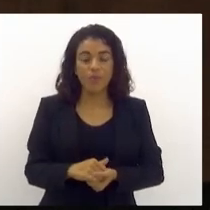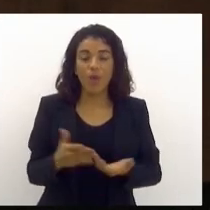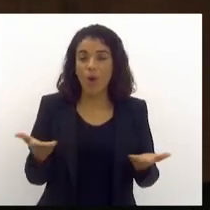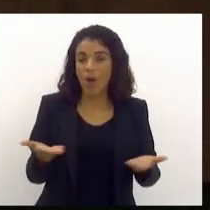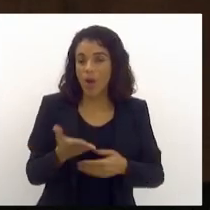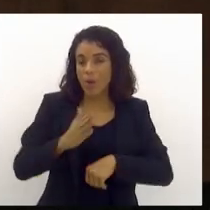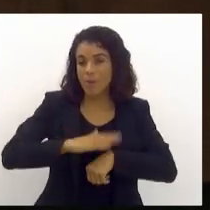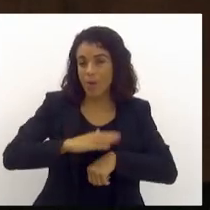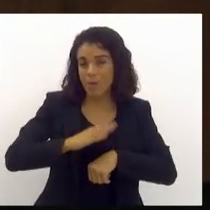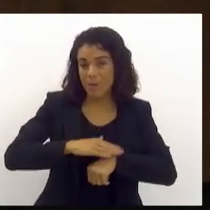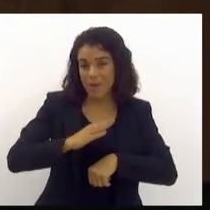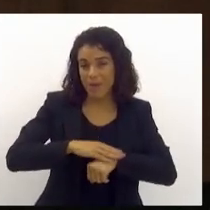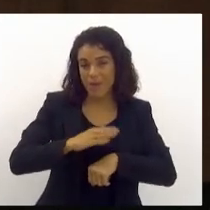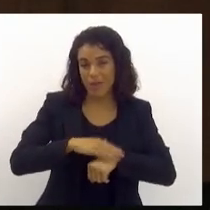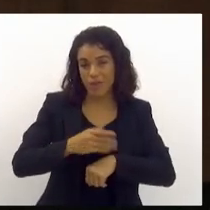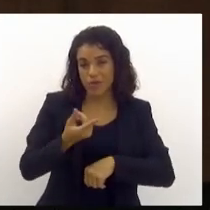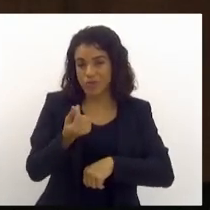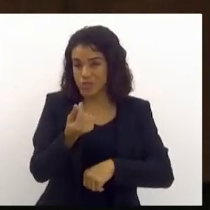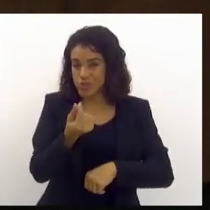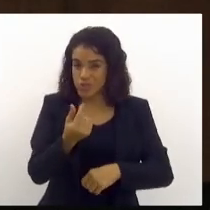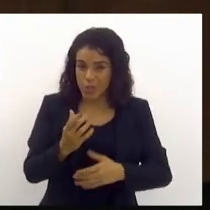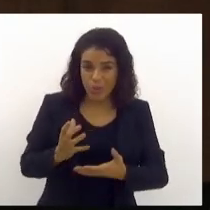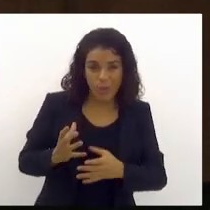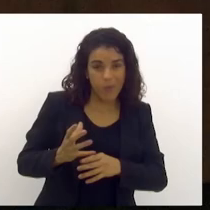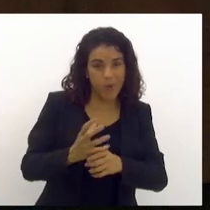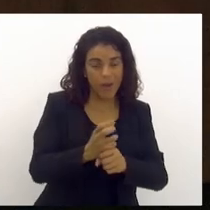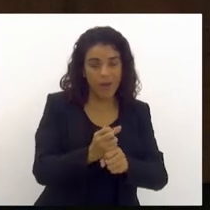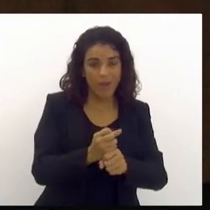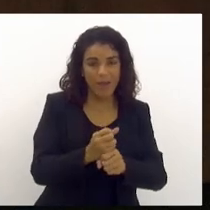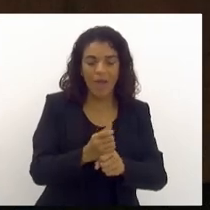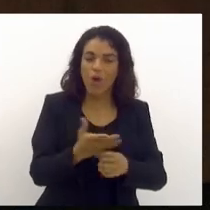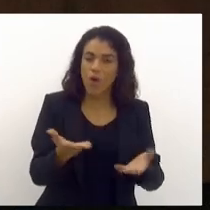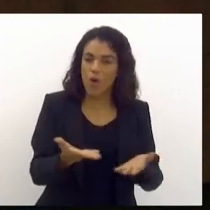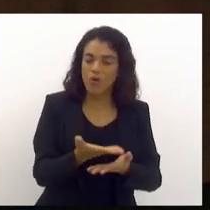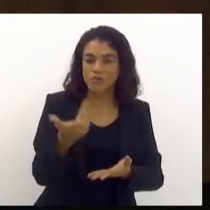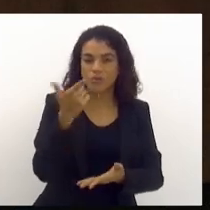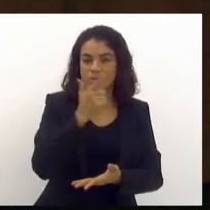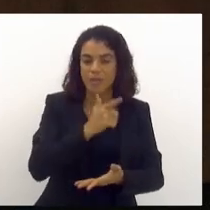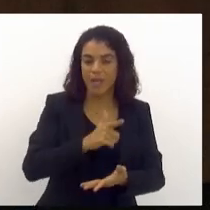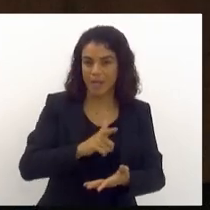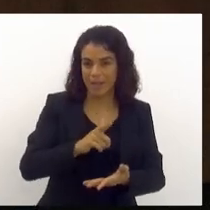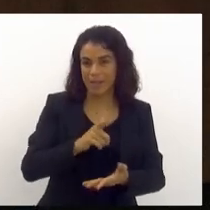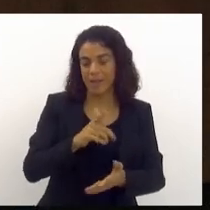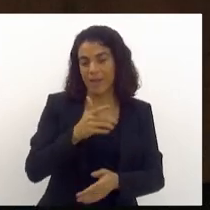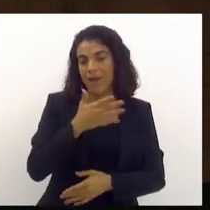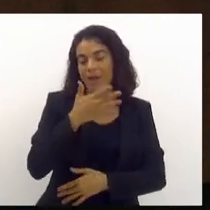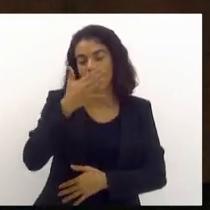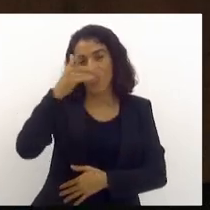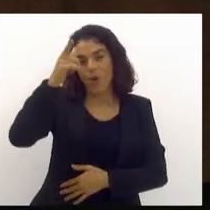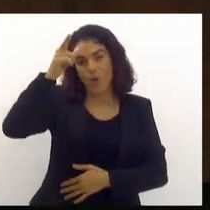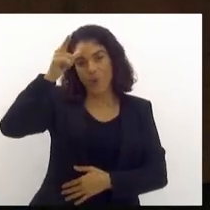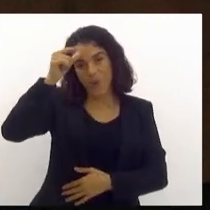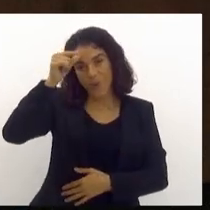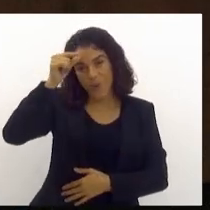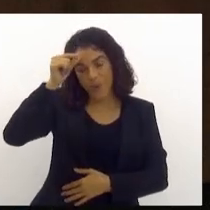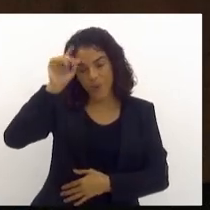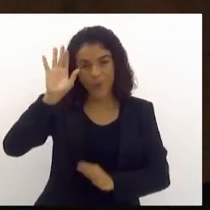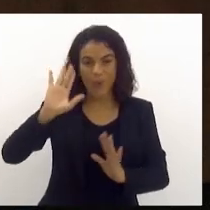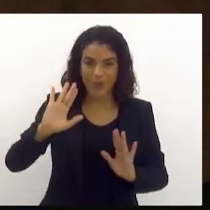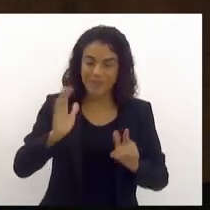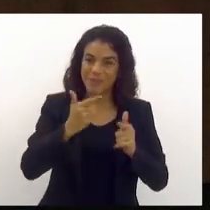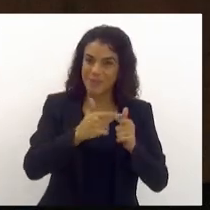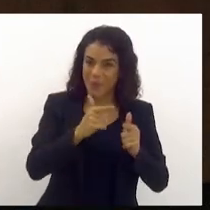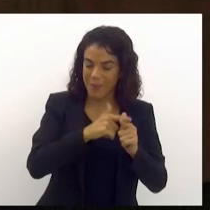momento orçamentário do Estado, esse ano a gente consegue atravessar sem maiores problemas em relação